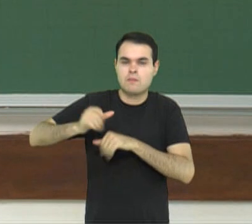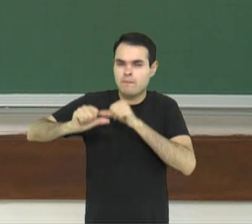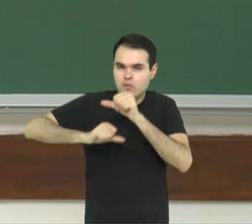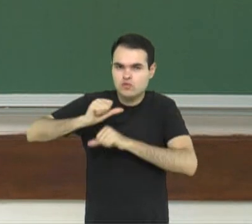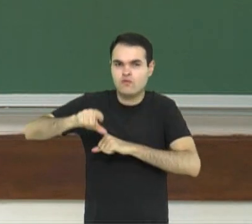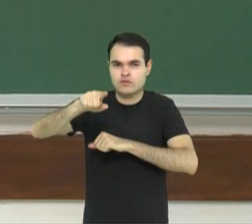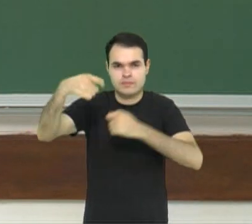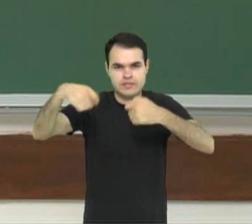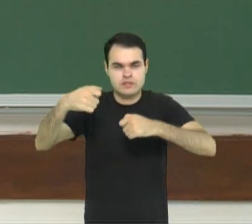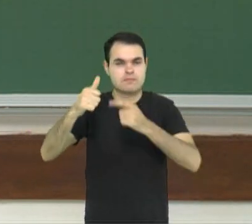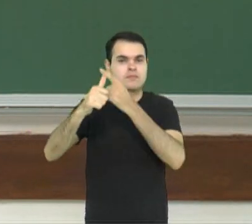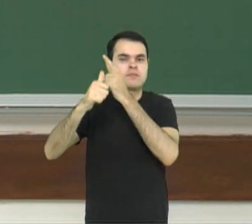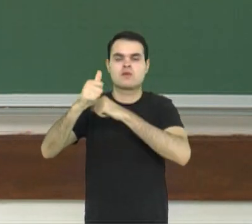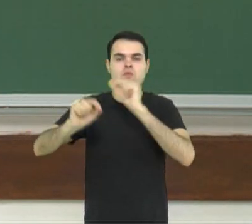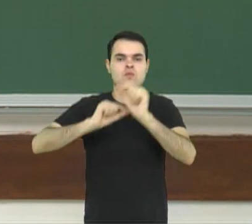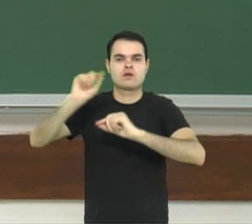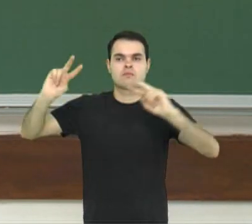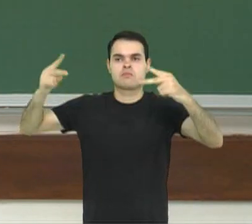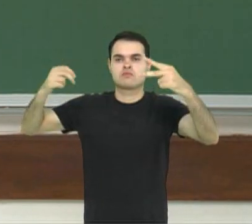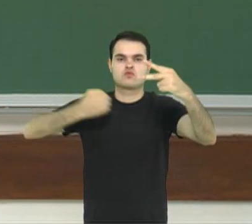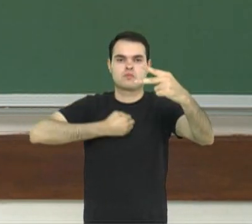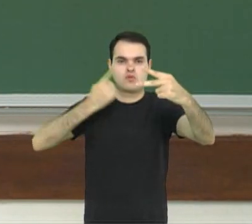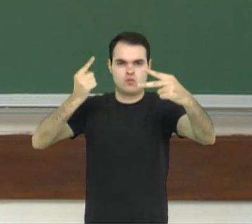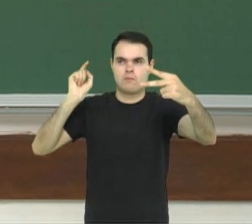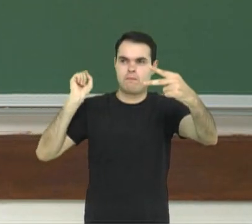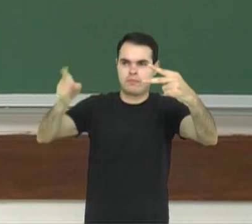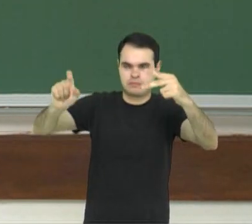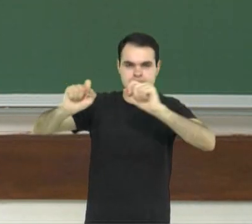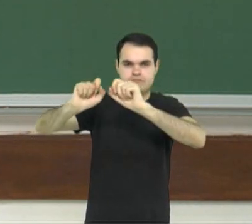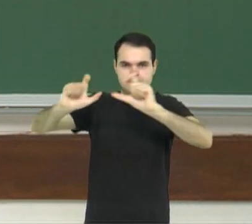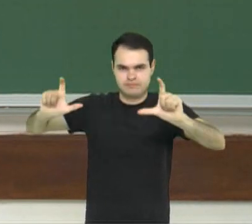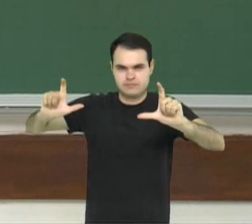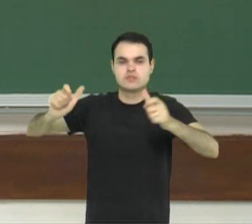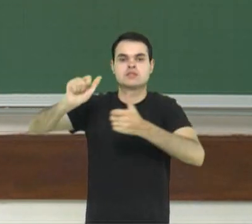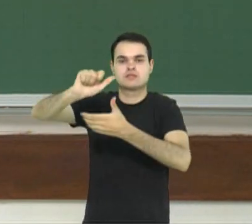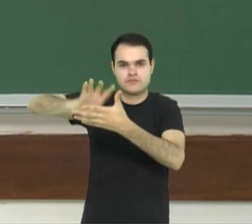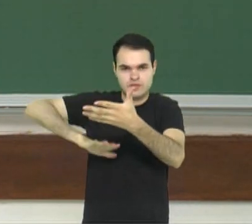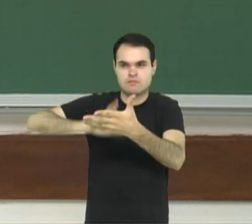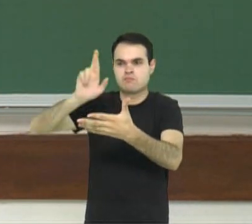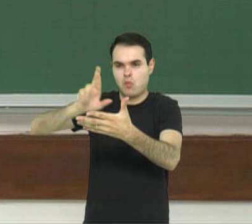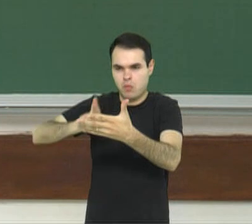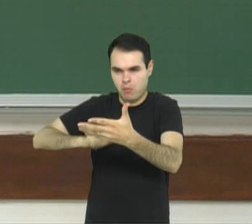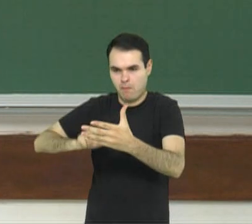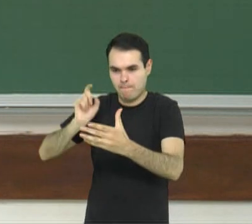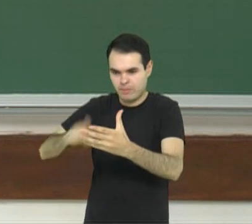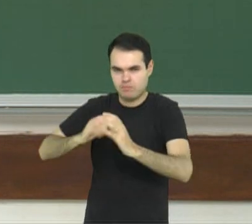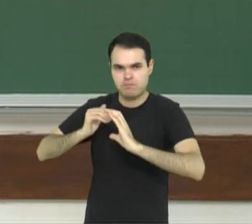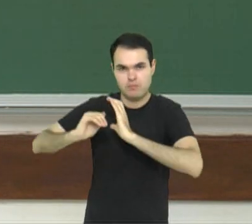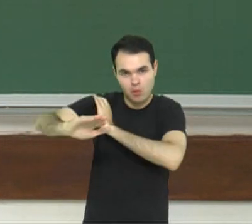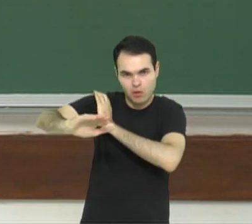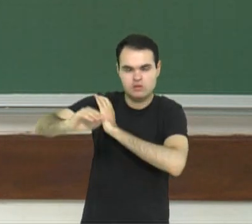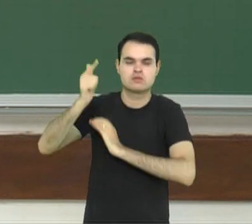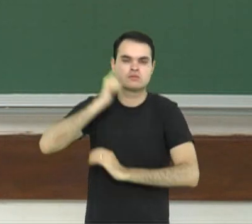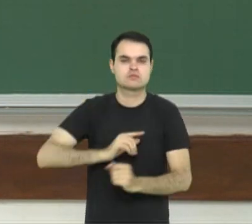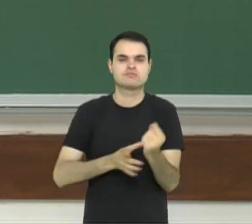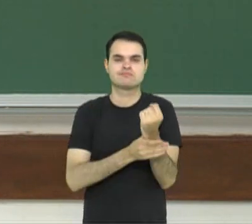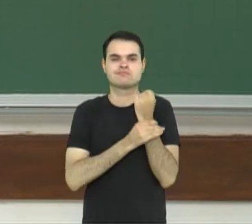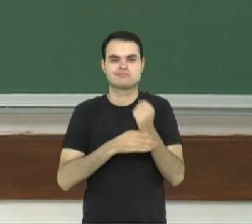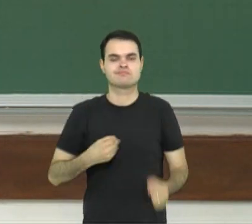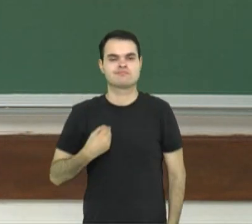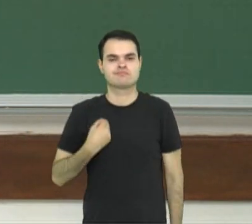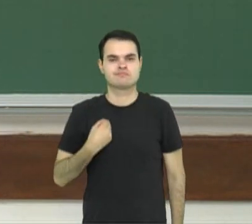você precisa primeiro clicar no link número 1 da sua atividade obrigatória, realizar a atividade e clicando em enviar, você vai garantir a sua